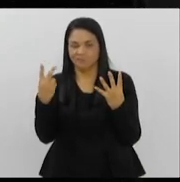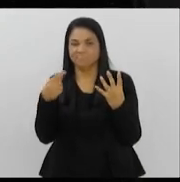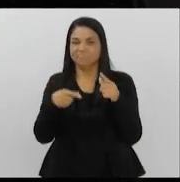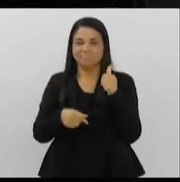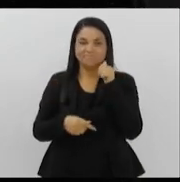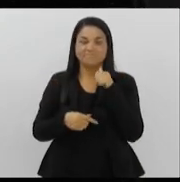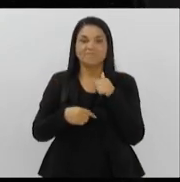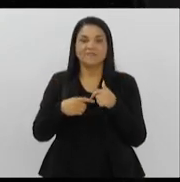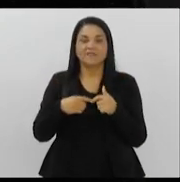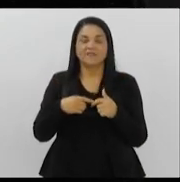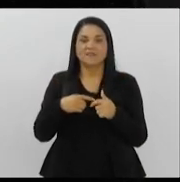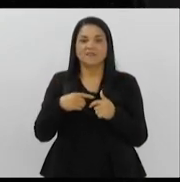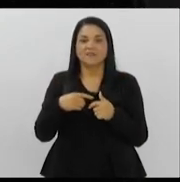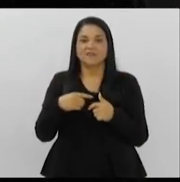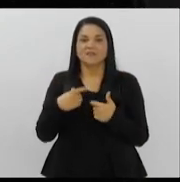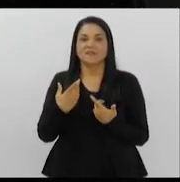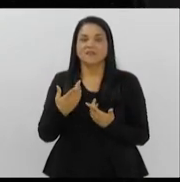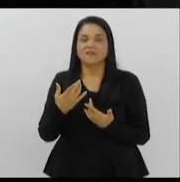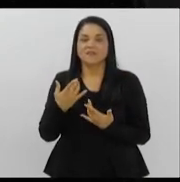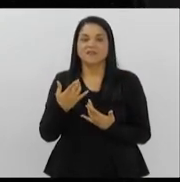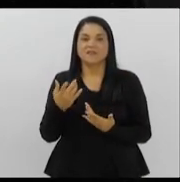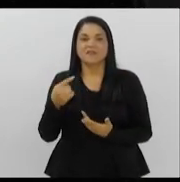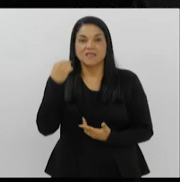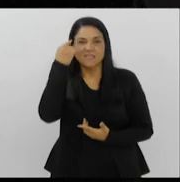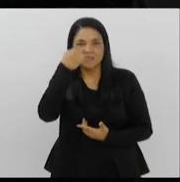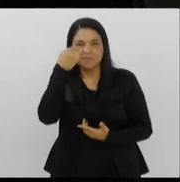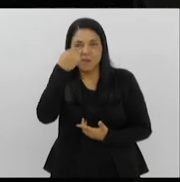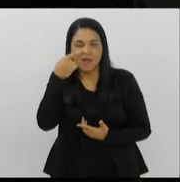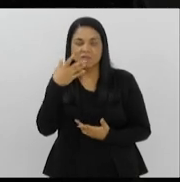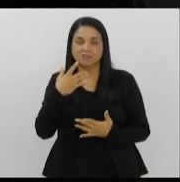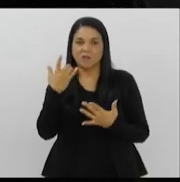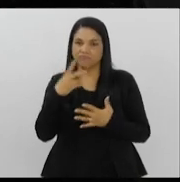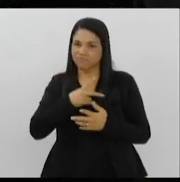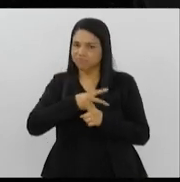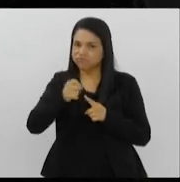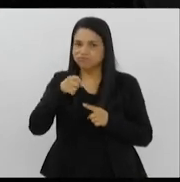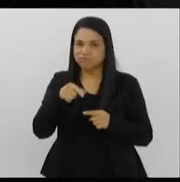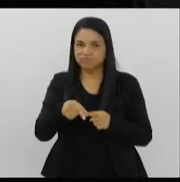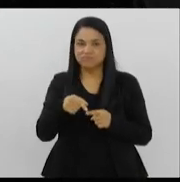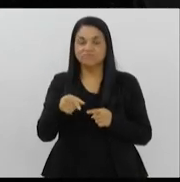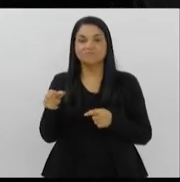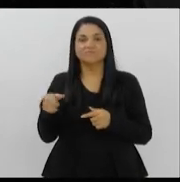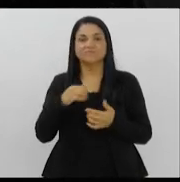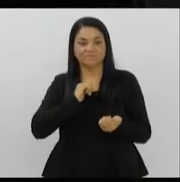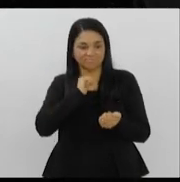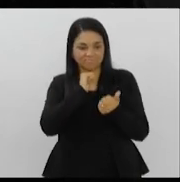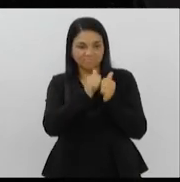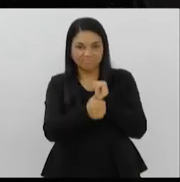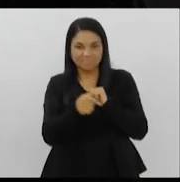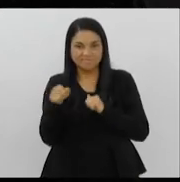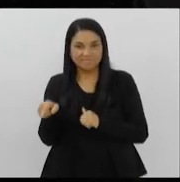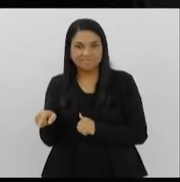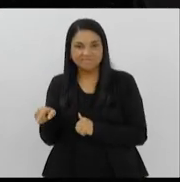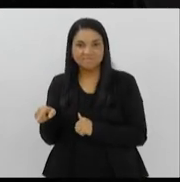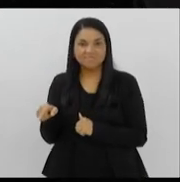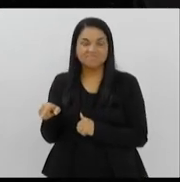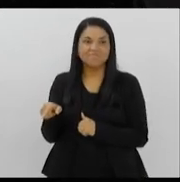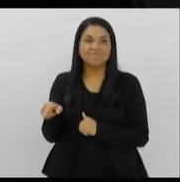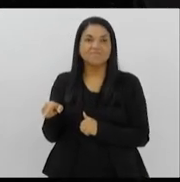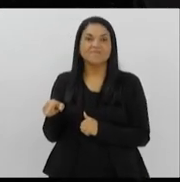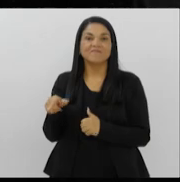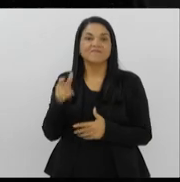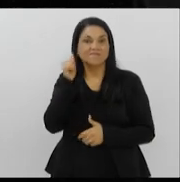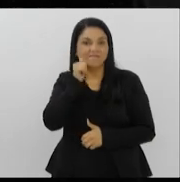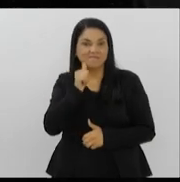colocou a delegação feminina de futebol com uma medalha. Não saberemos se é ouro ou prata